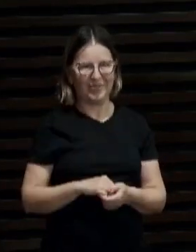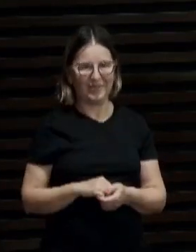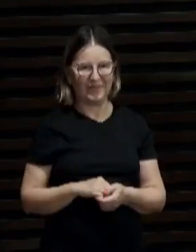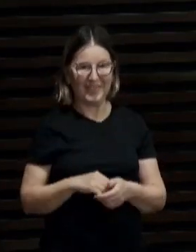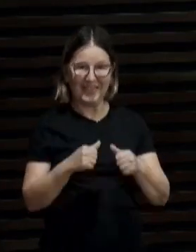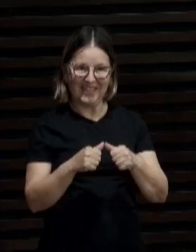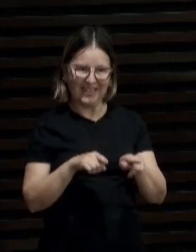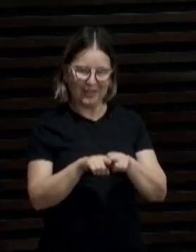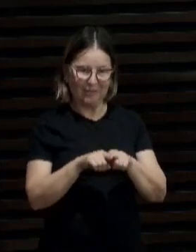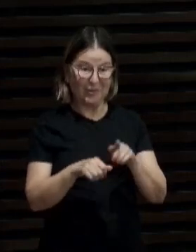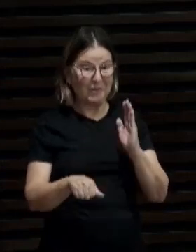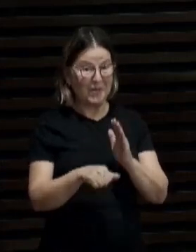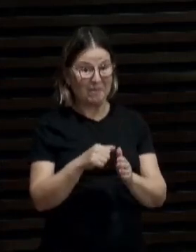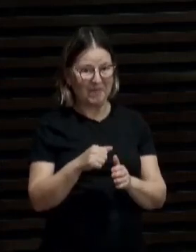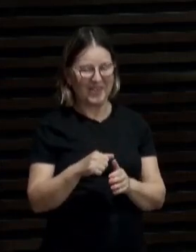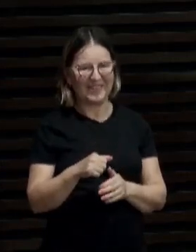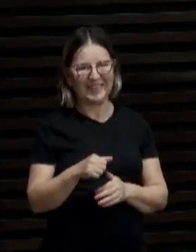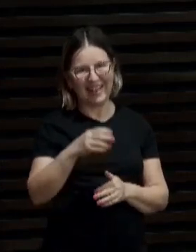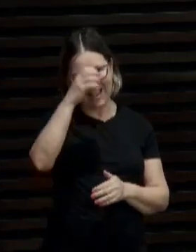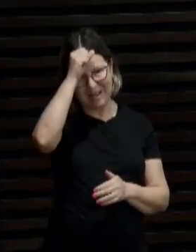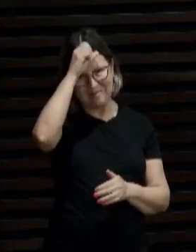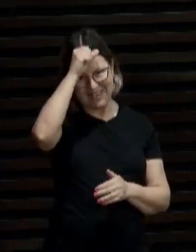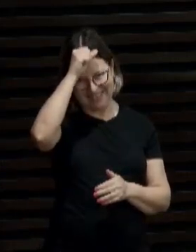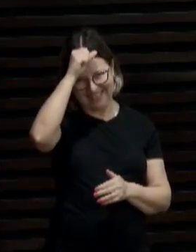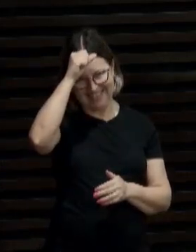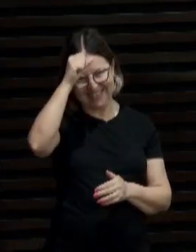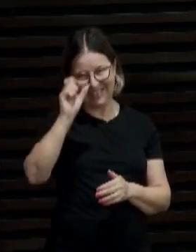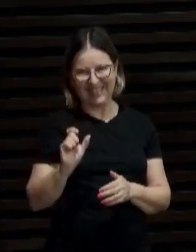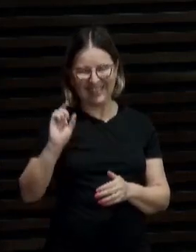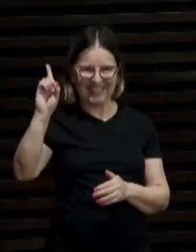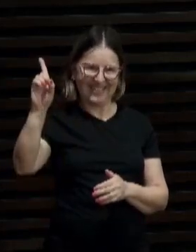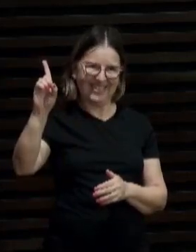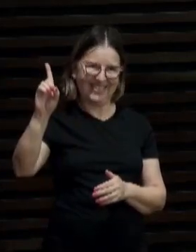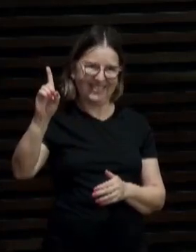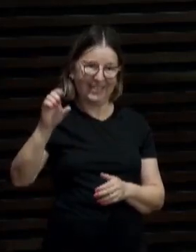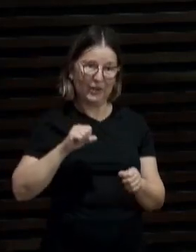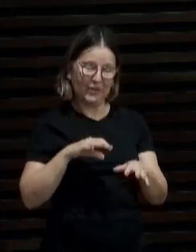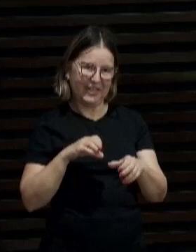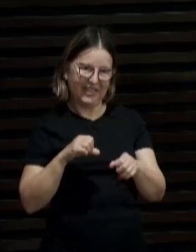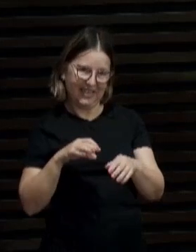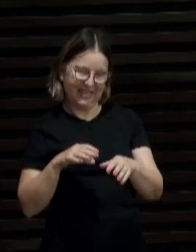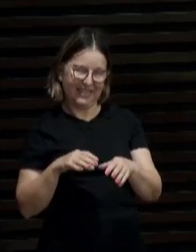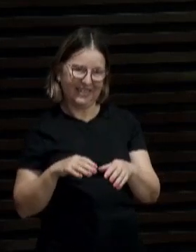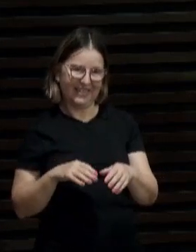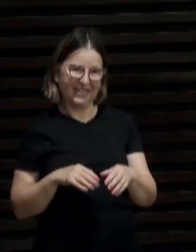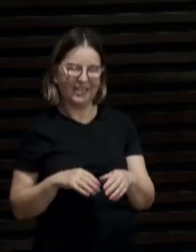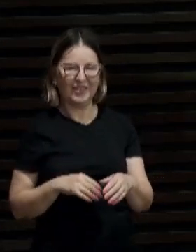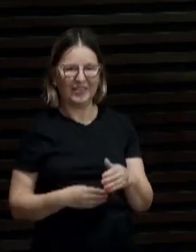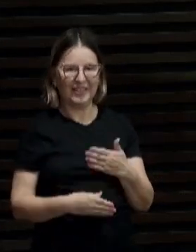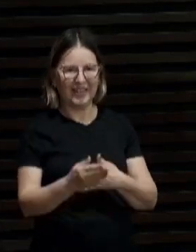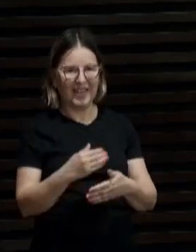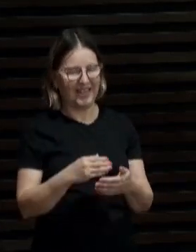a ouvirem isso. O ensino veio do Senhor para João. João foi escrevendo a carta e